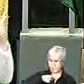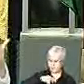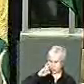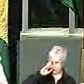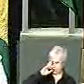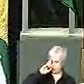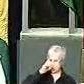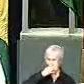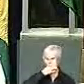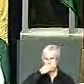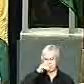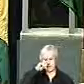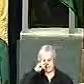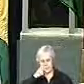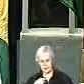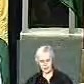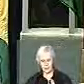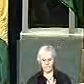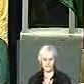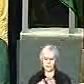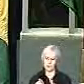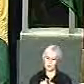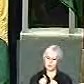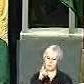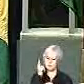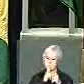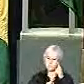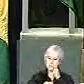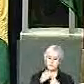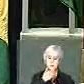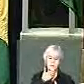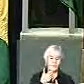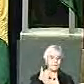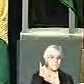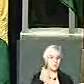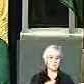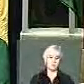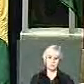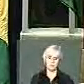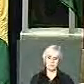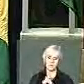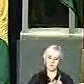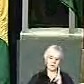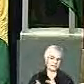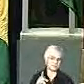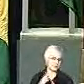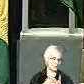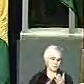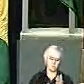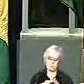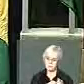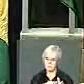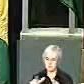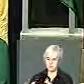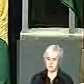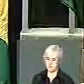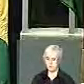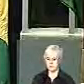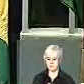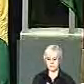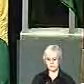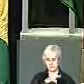e produzir transformações profundas que melhoram a vida das pessoas em amplas camadas populacionais,